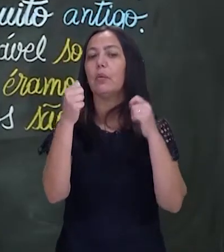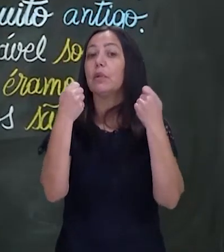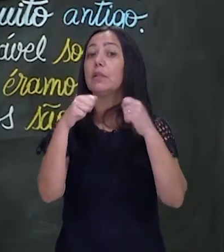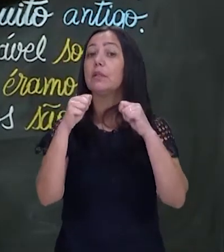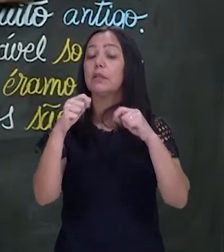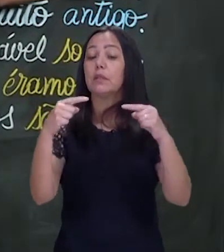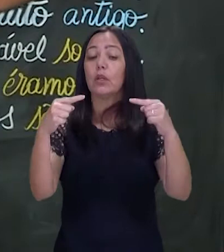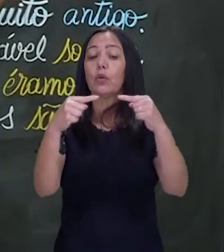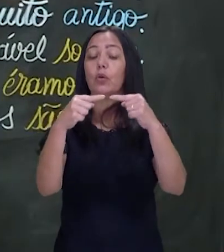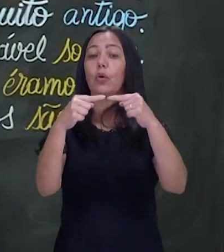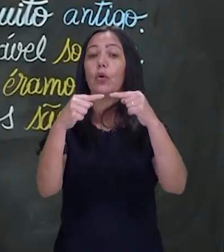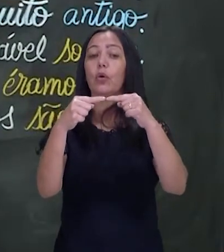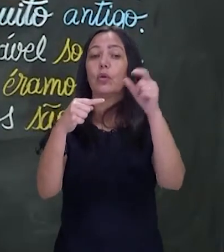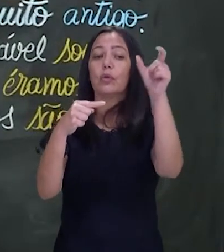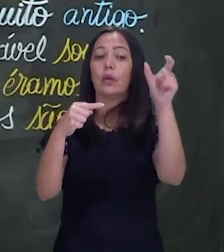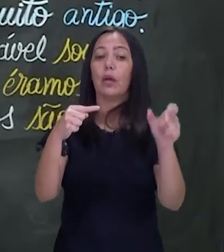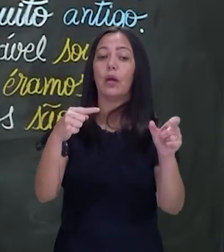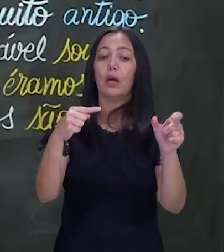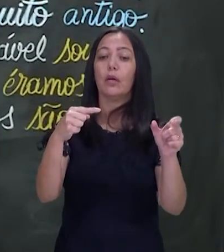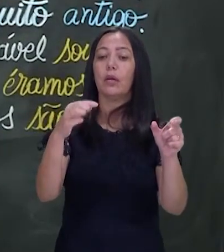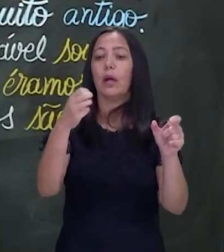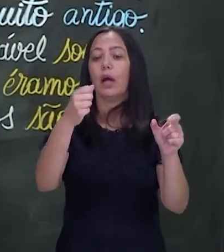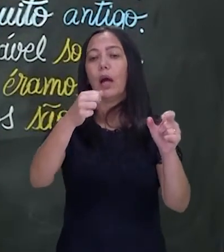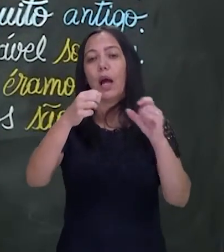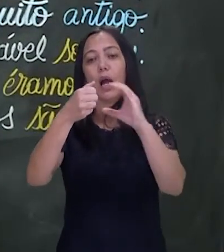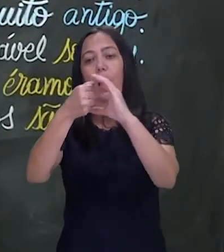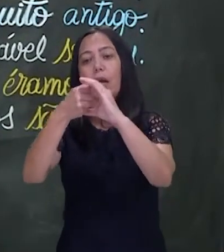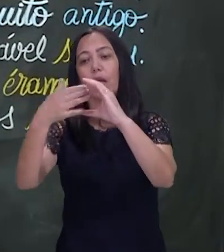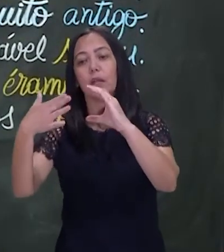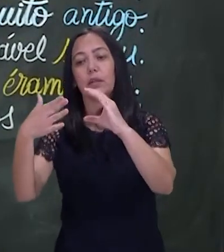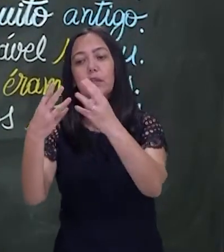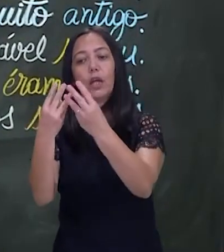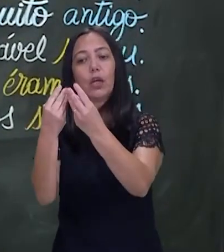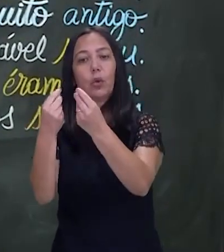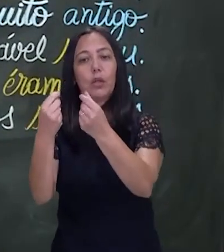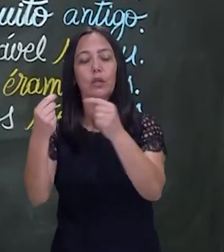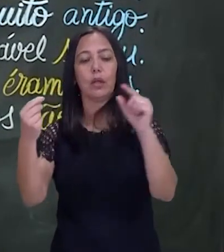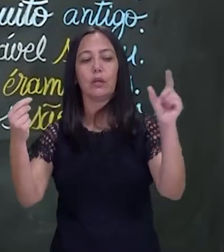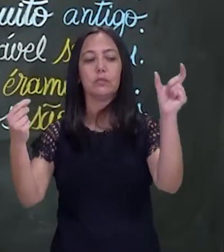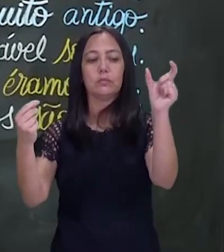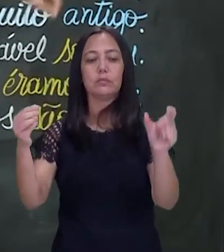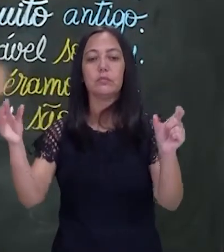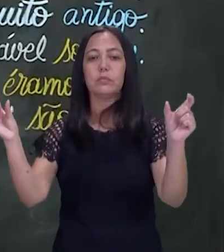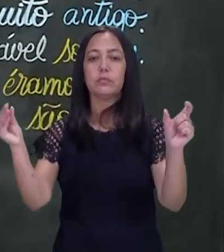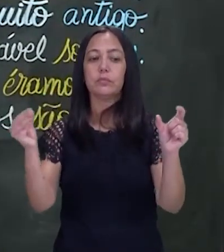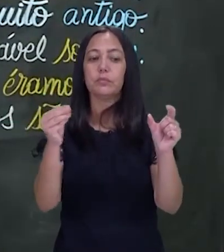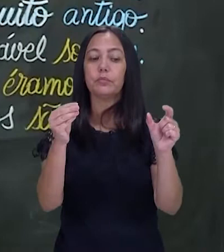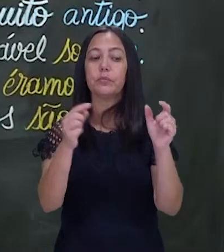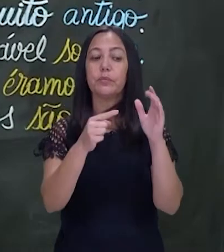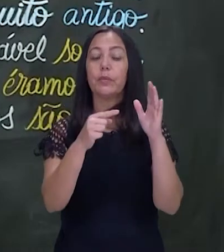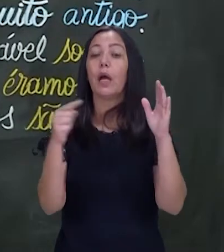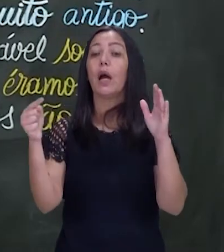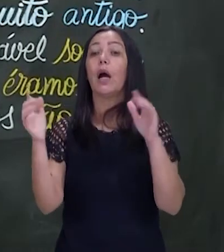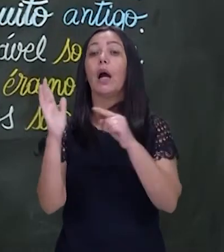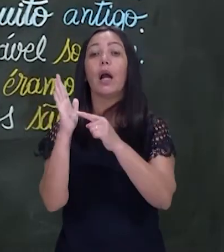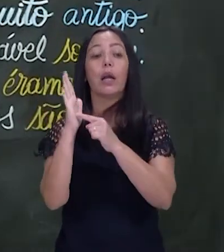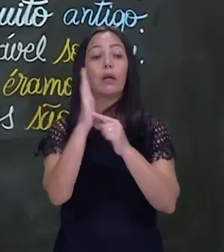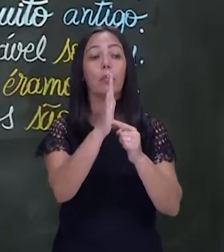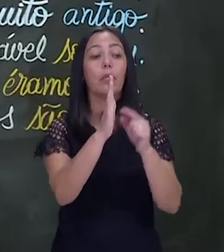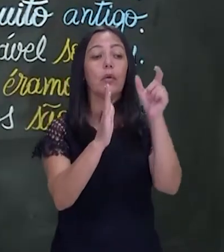concordar com o sujeito plural plural a marcação aqui se foi com s jogadores a